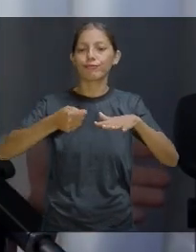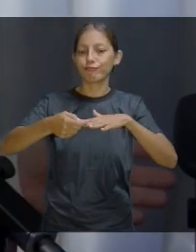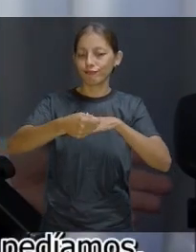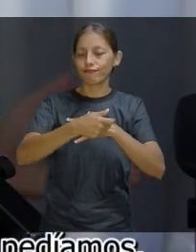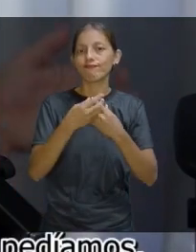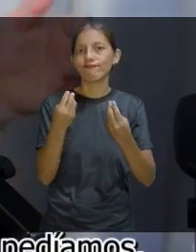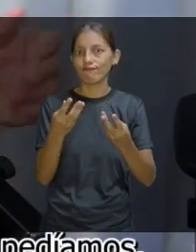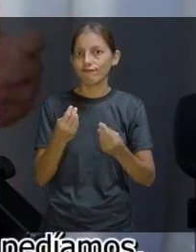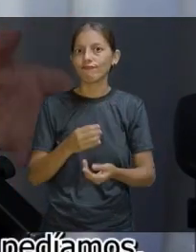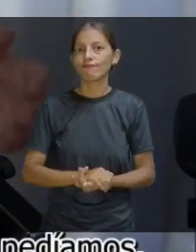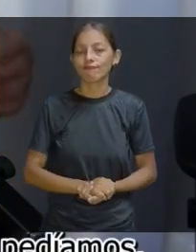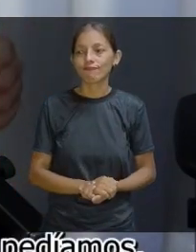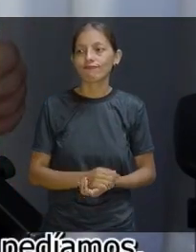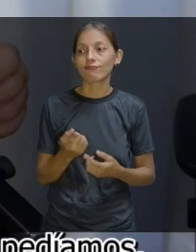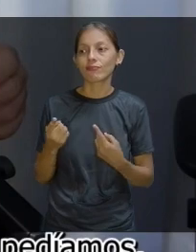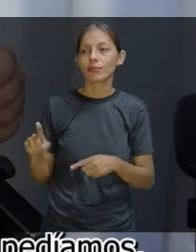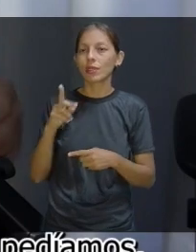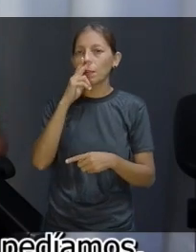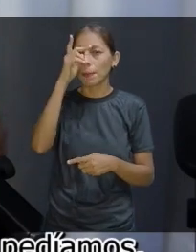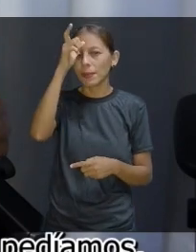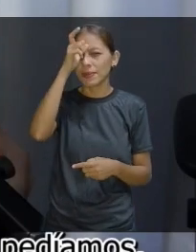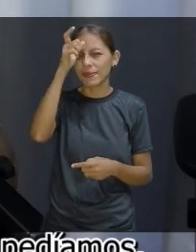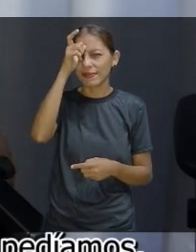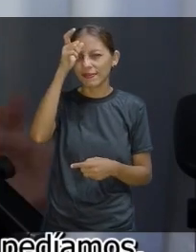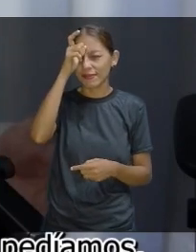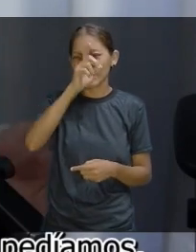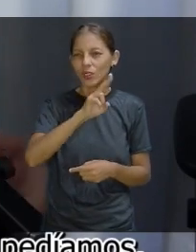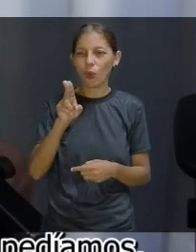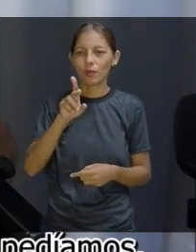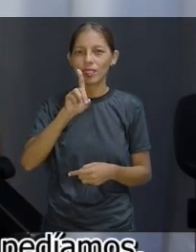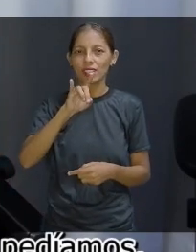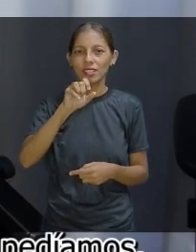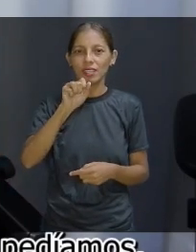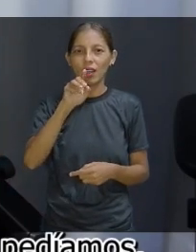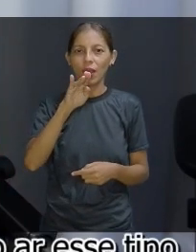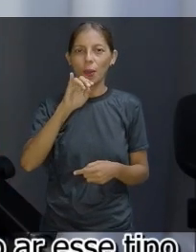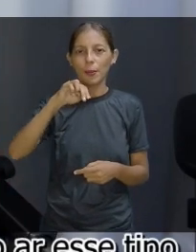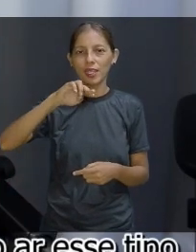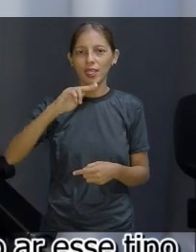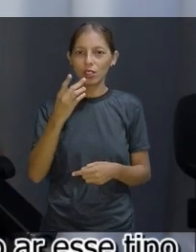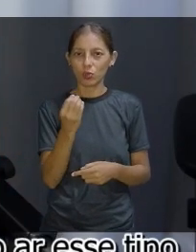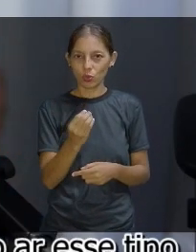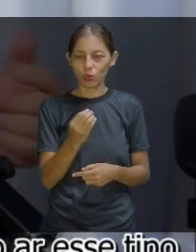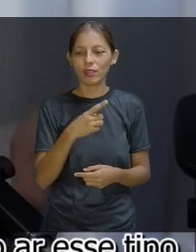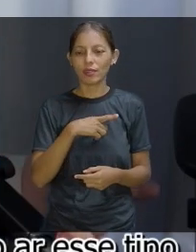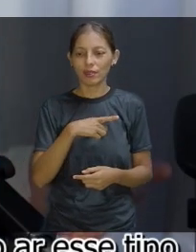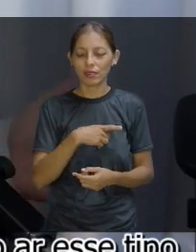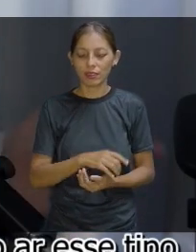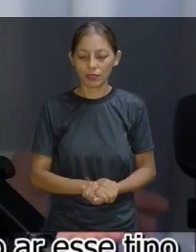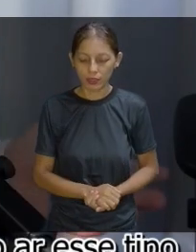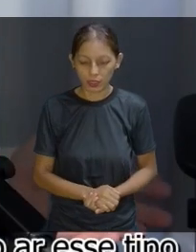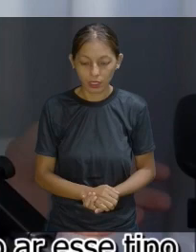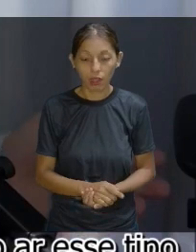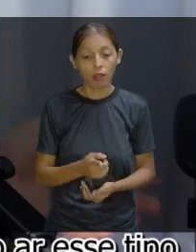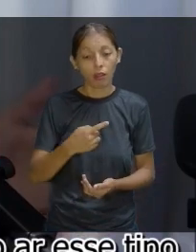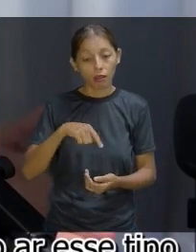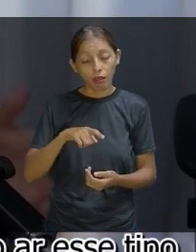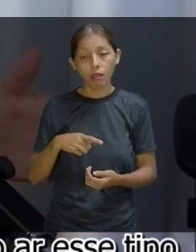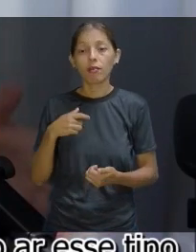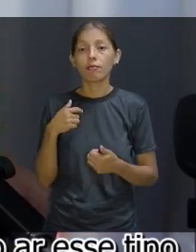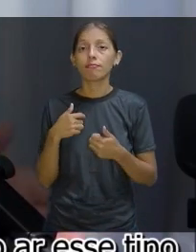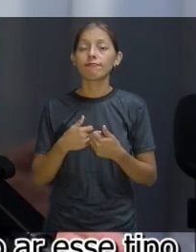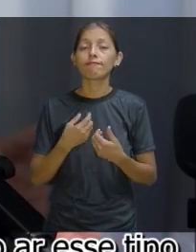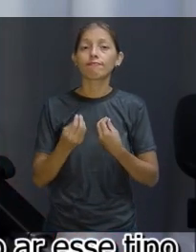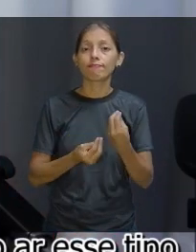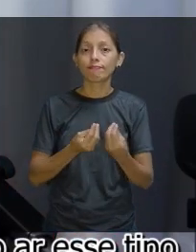jornalistas. Nós fazíamos as entrevistas coletivas com todo mundo e pedíamos, ameaçando inclusive a fechar a rádio se não